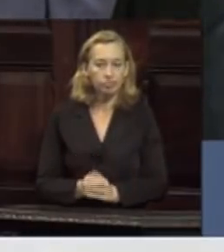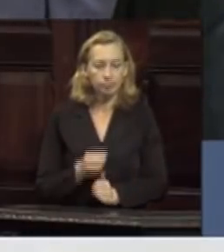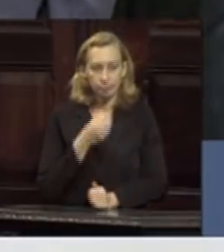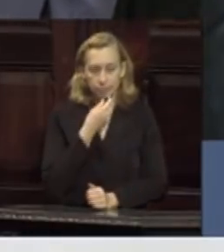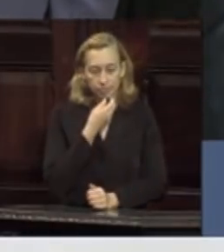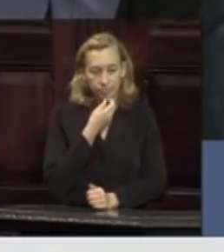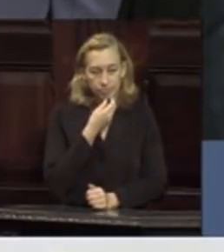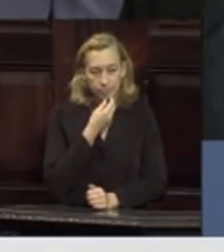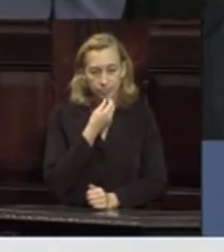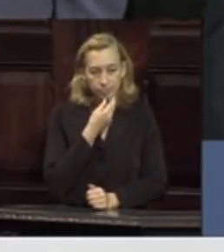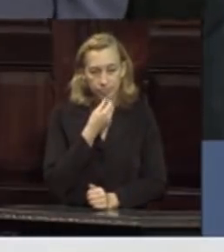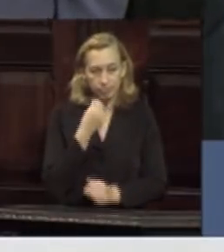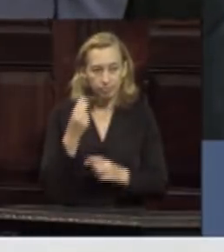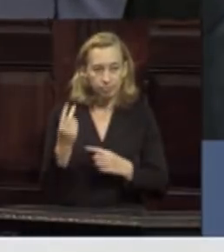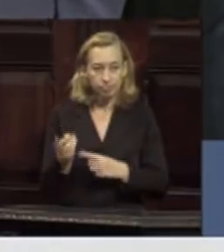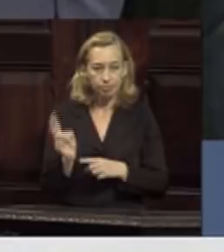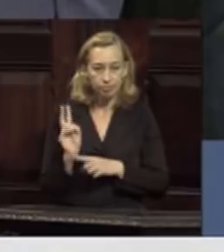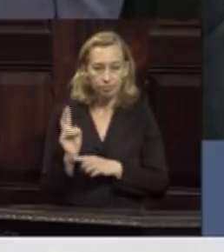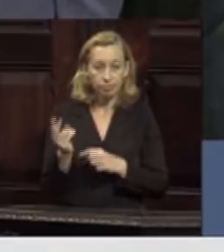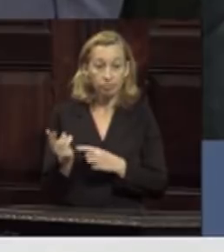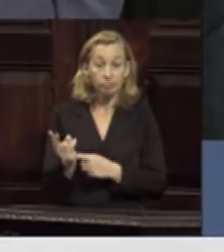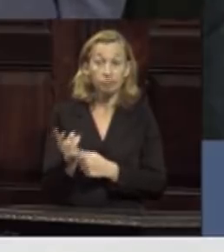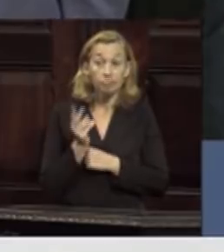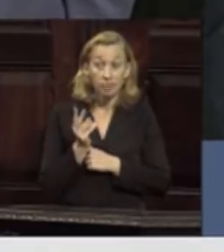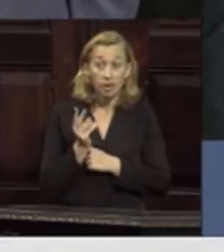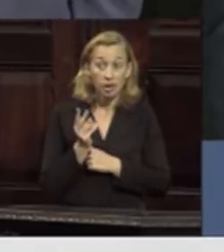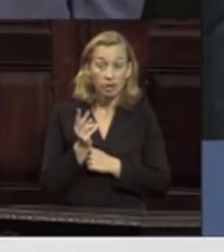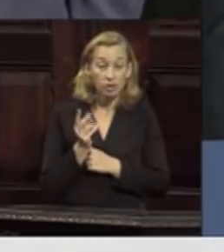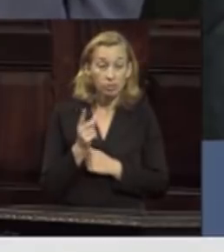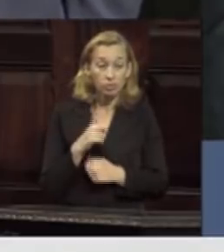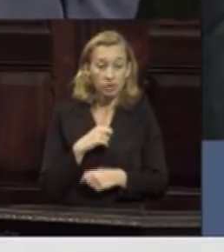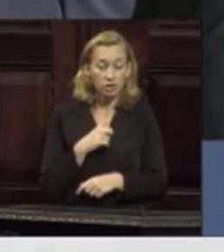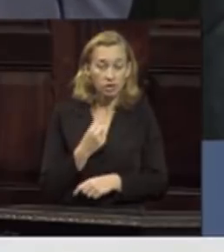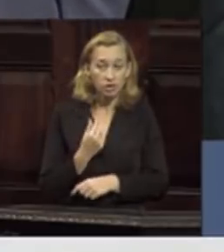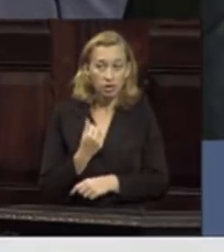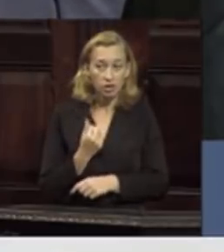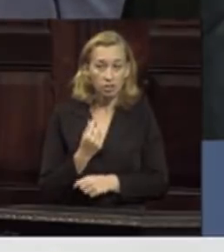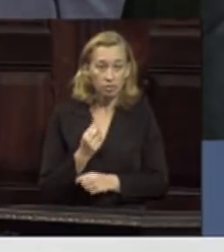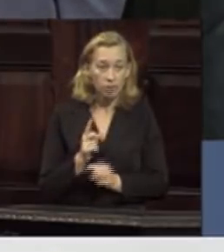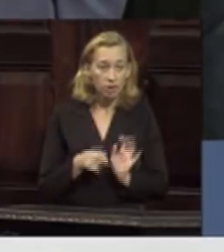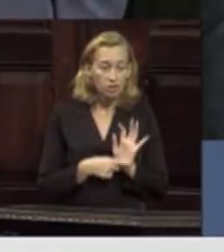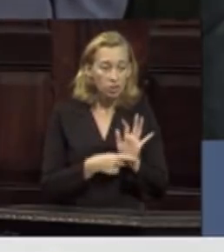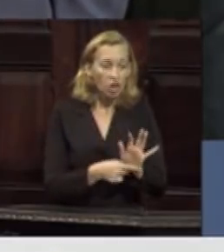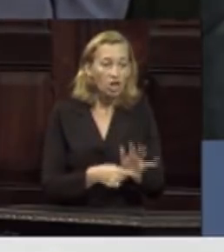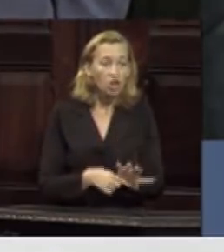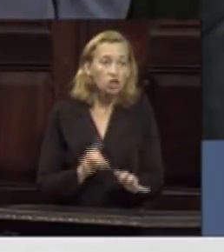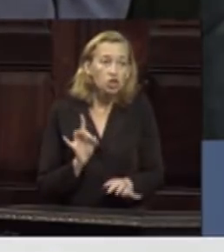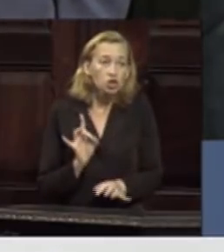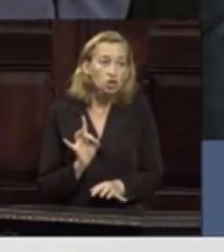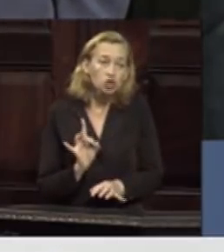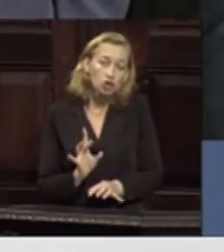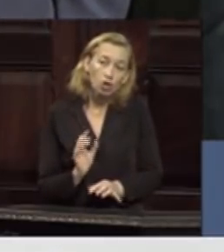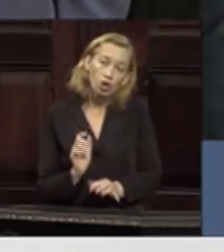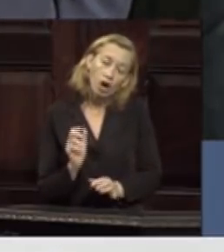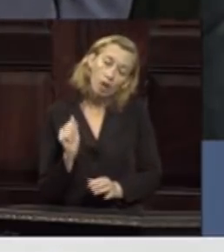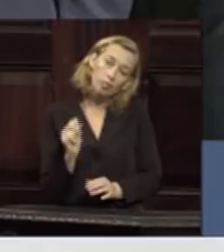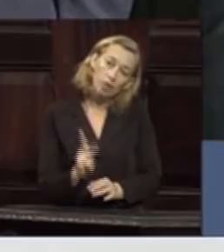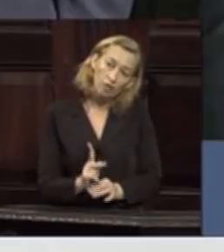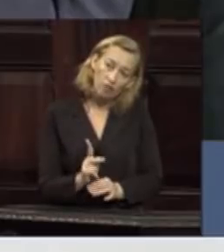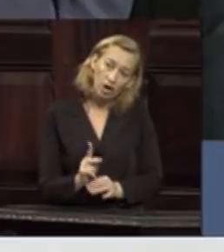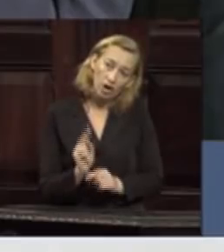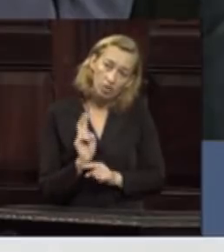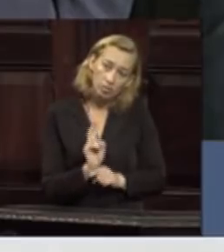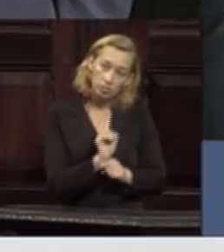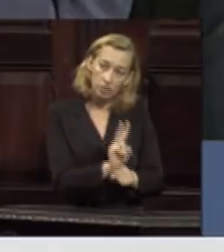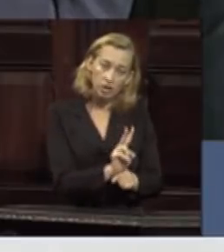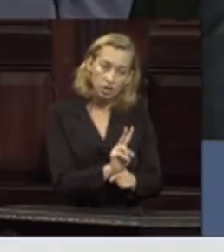um pedido de empréstimo para investimento. Eu acho que só tem sentido você aprovar um empréstimo para